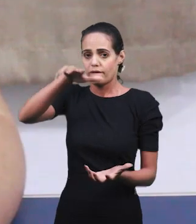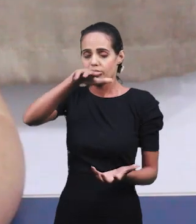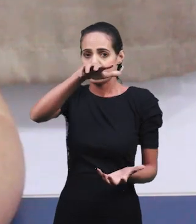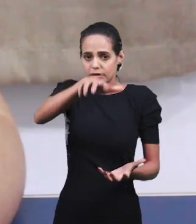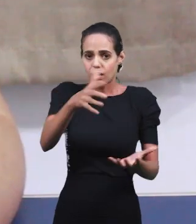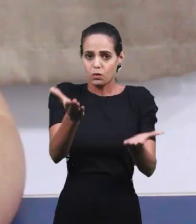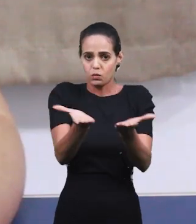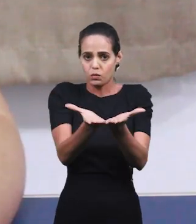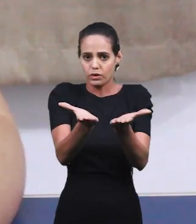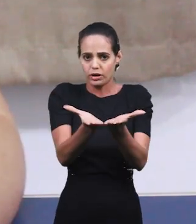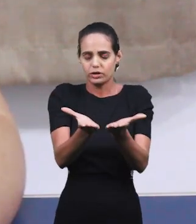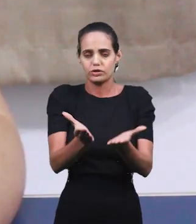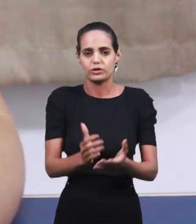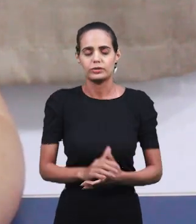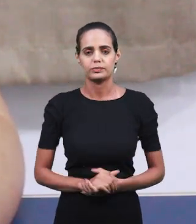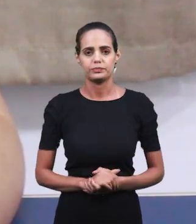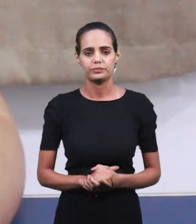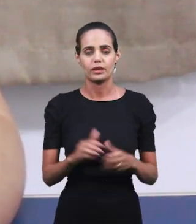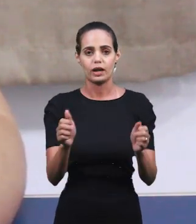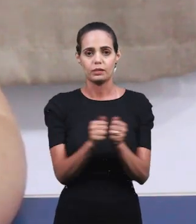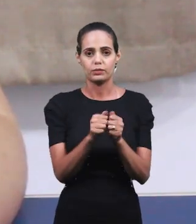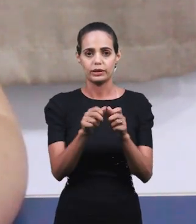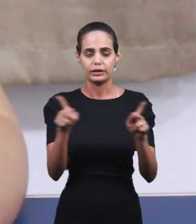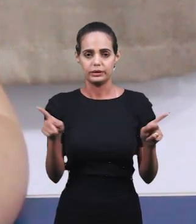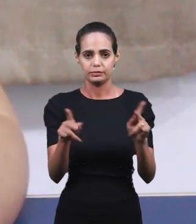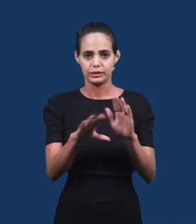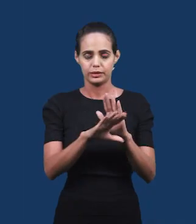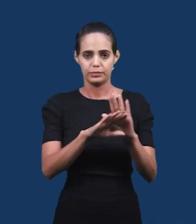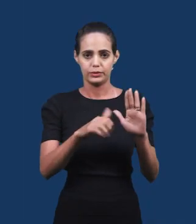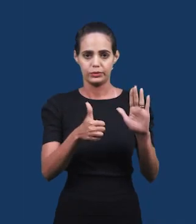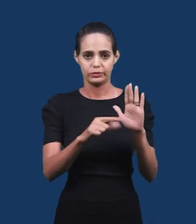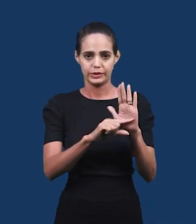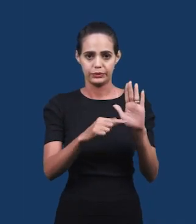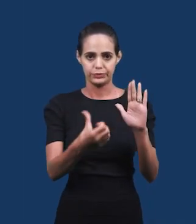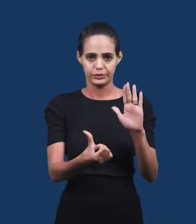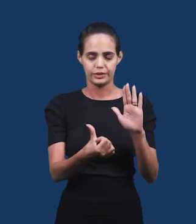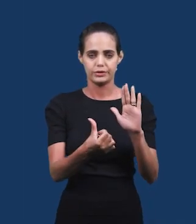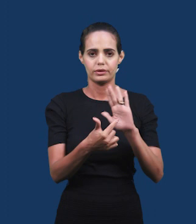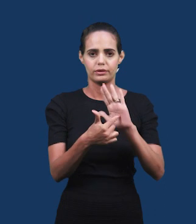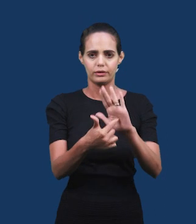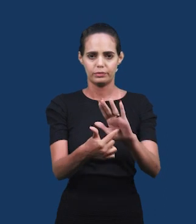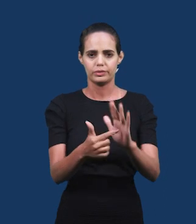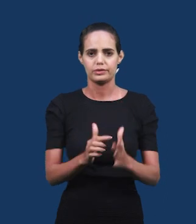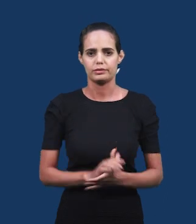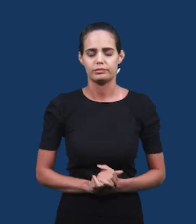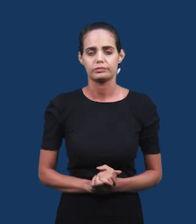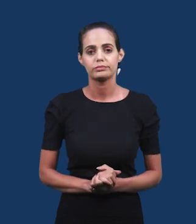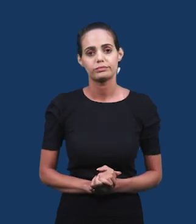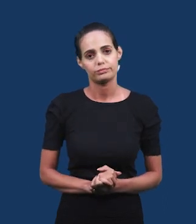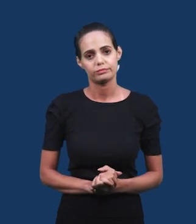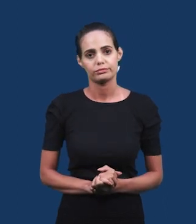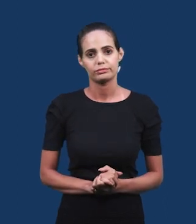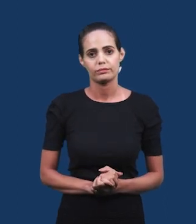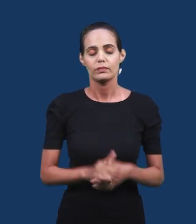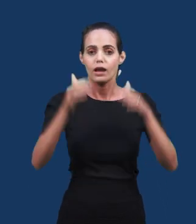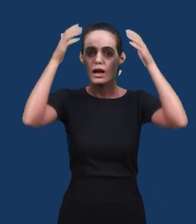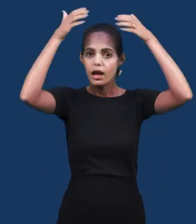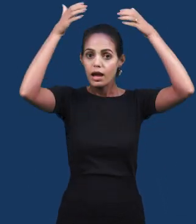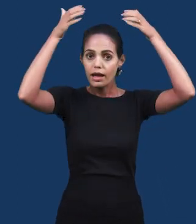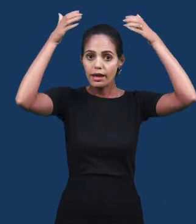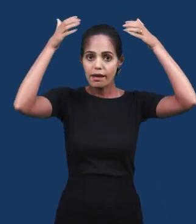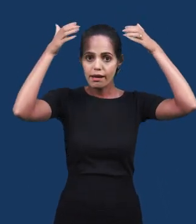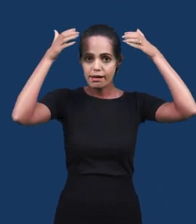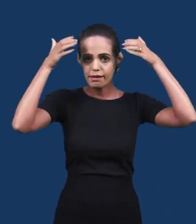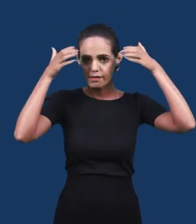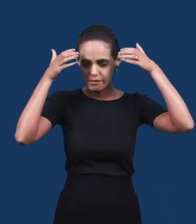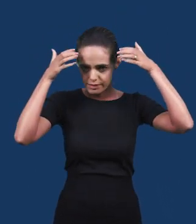Senhor é Apocalipse 1, versículo 6, que diz o seguinte: E nos fez reis e